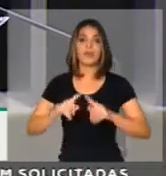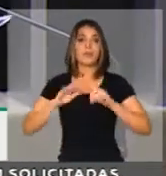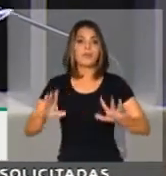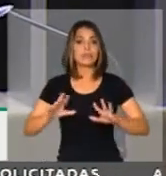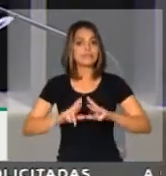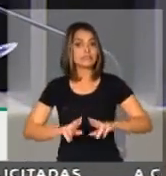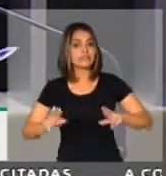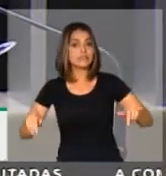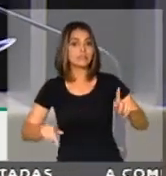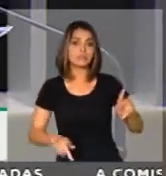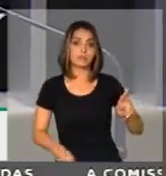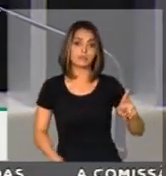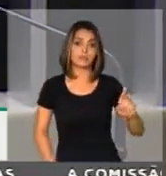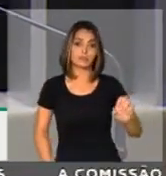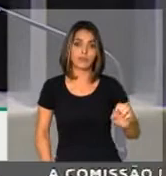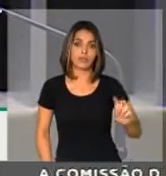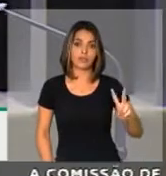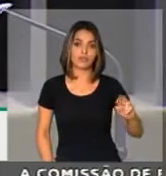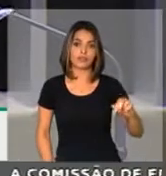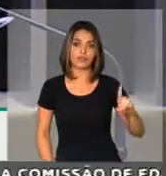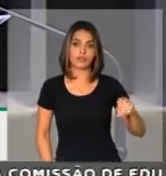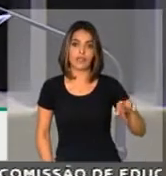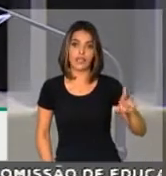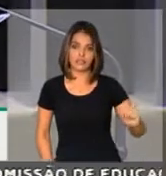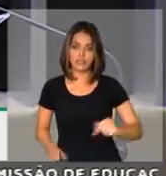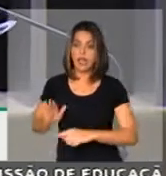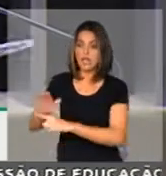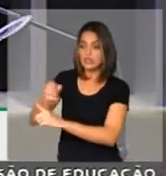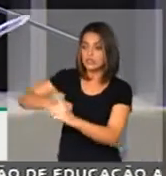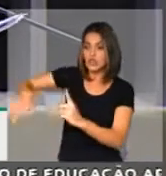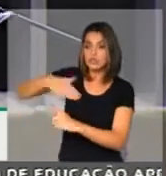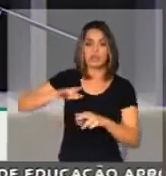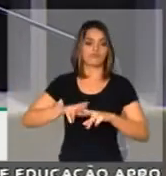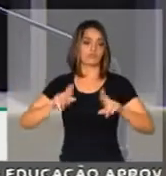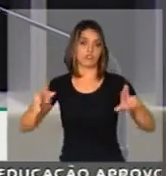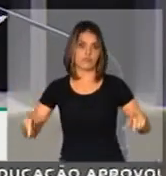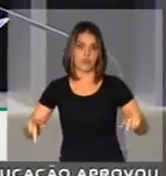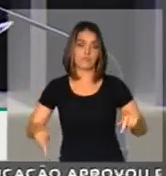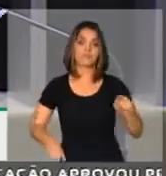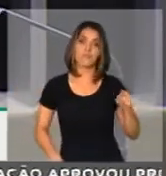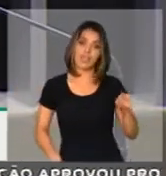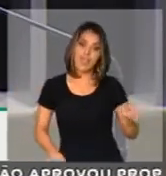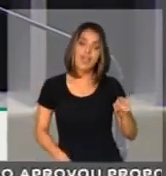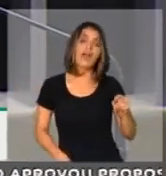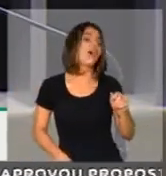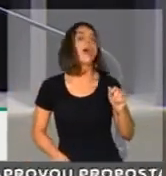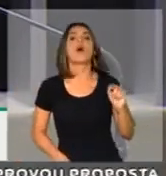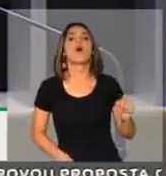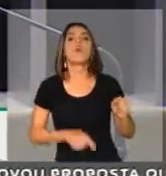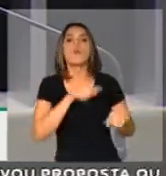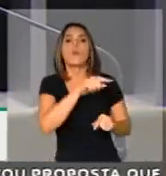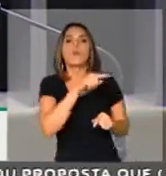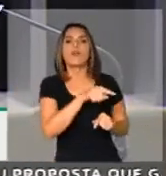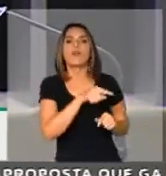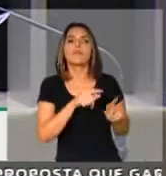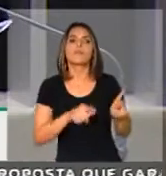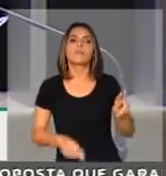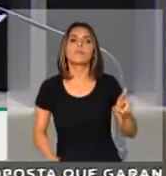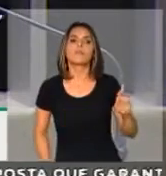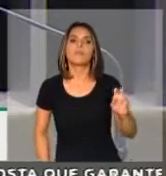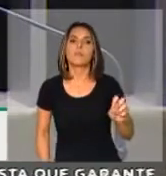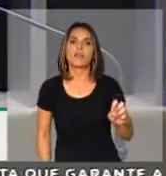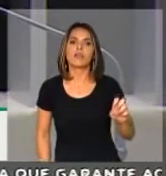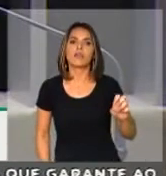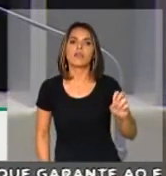a previdência social e a assistência social. A primeira, é importante frisar, tem natureza